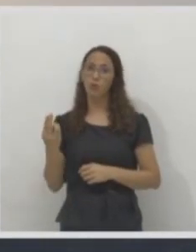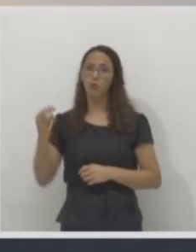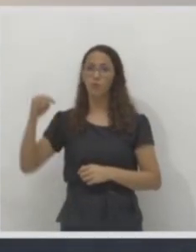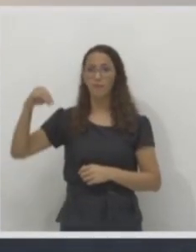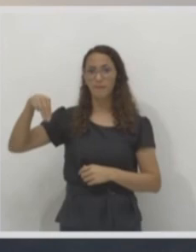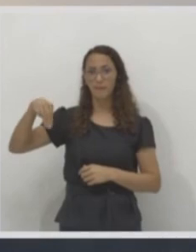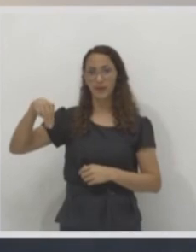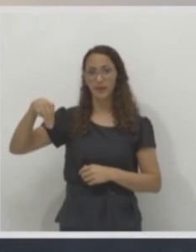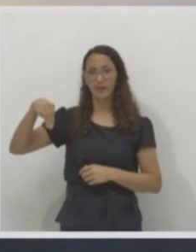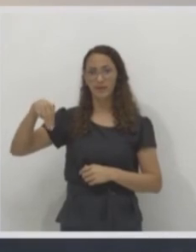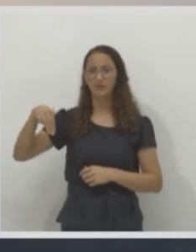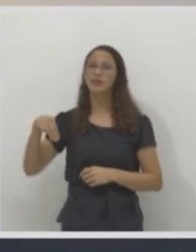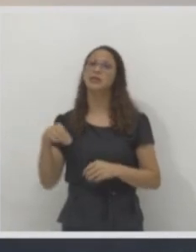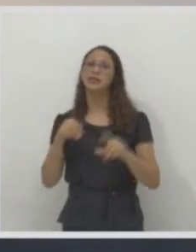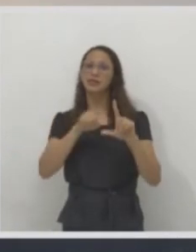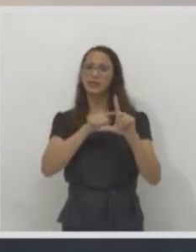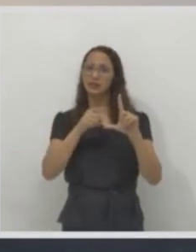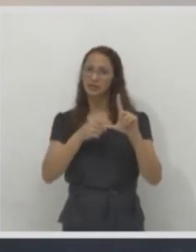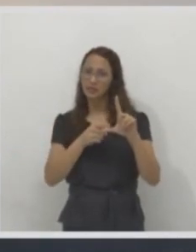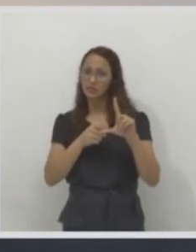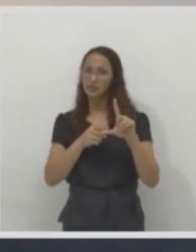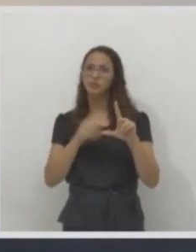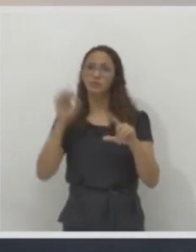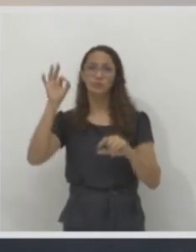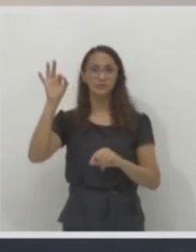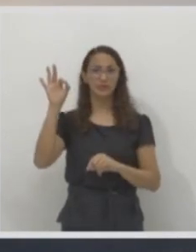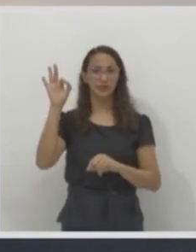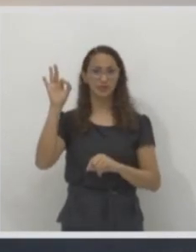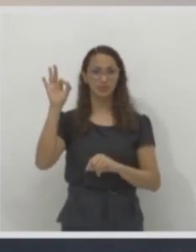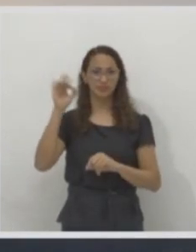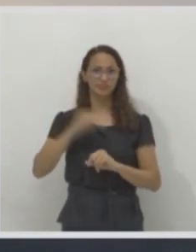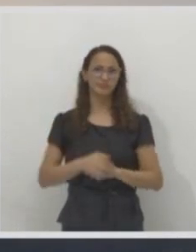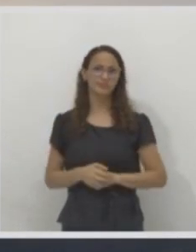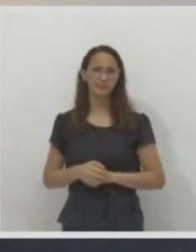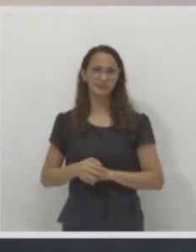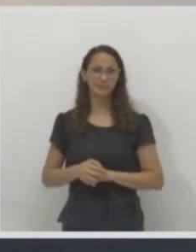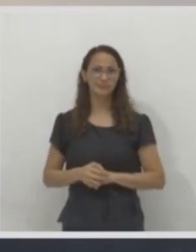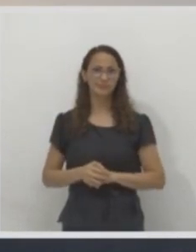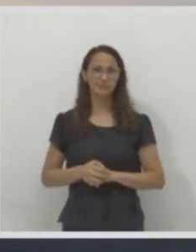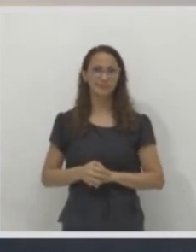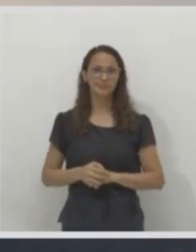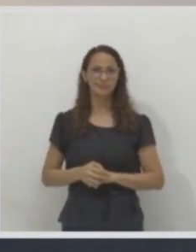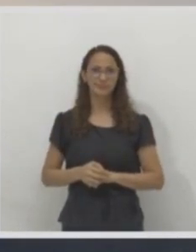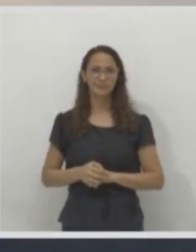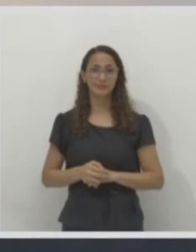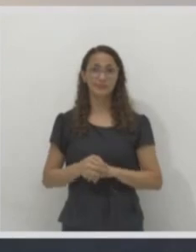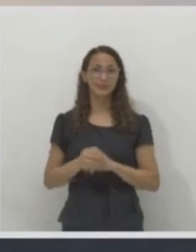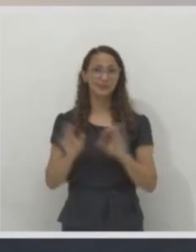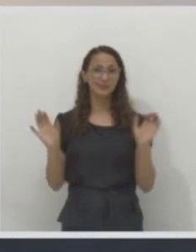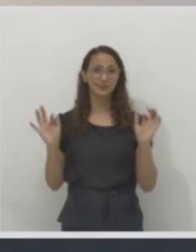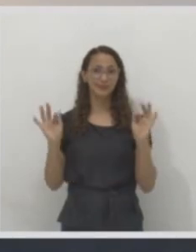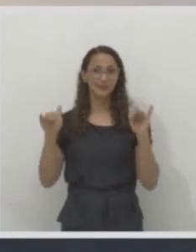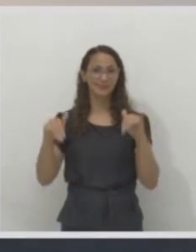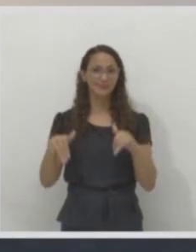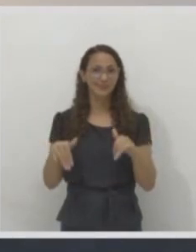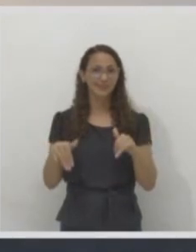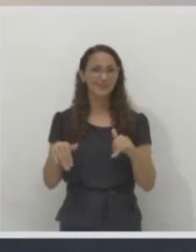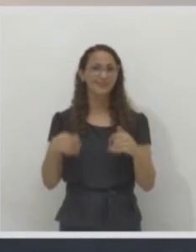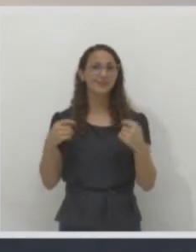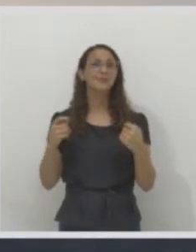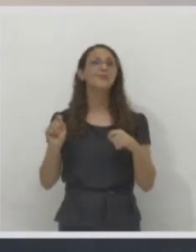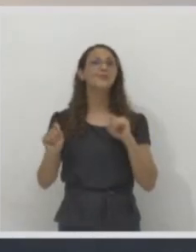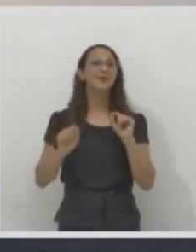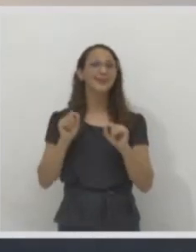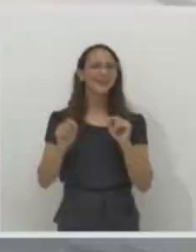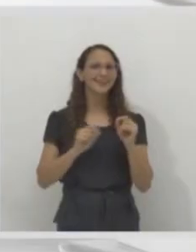são medidos em graus. Só lembrando a vocês. Para finalizar, eu trouxe um pequeno exercício. Olhe aí na